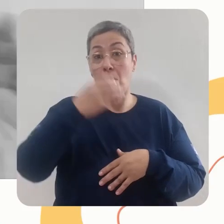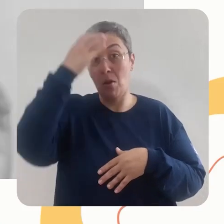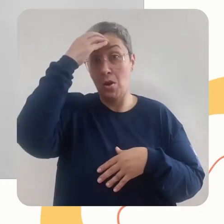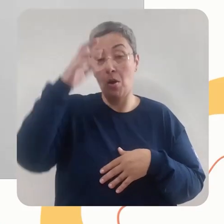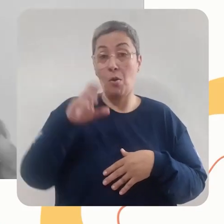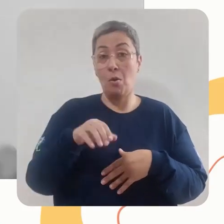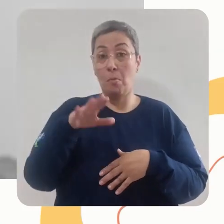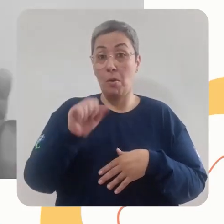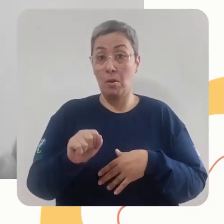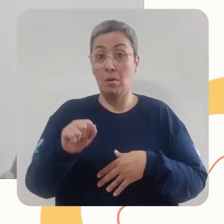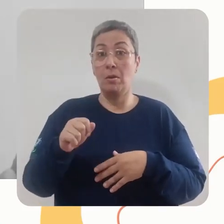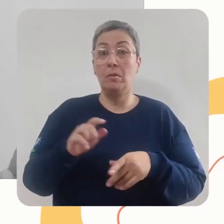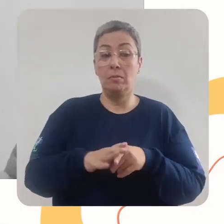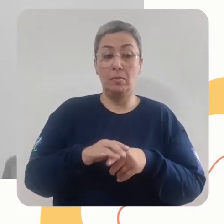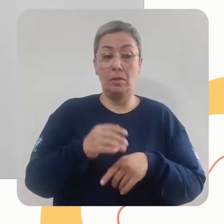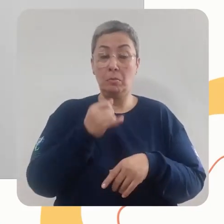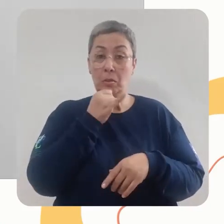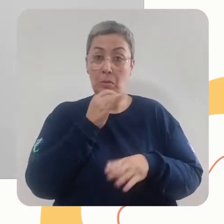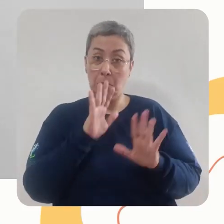Roma. O rato roeu a